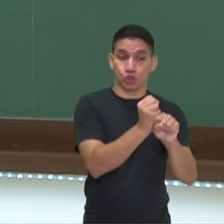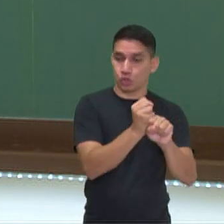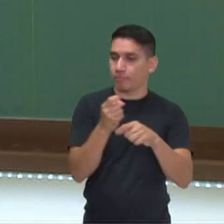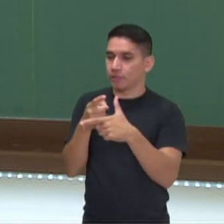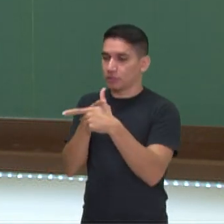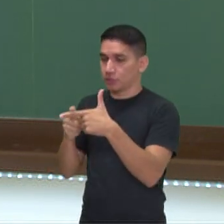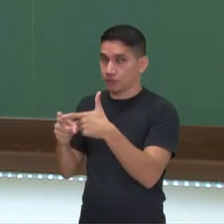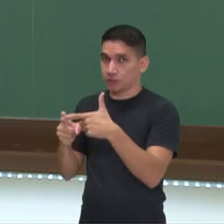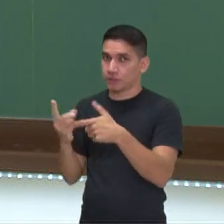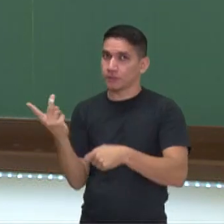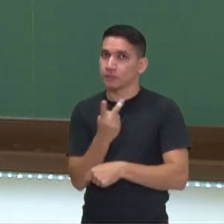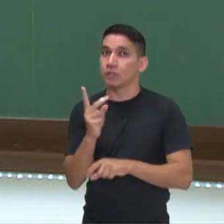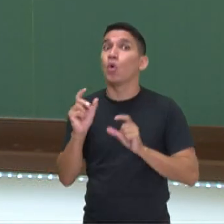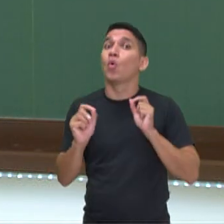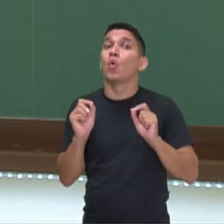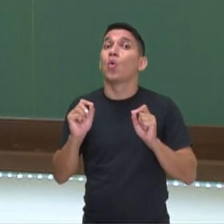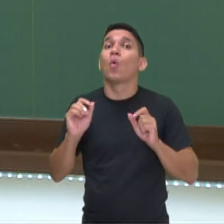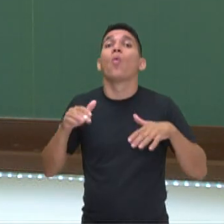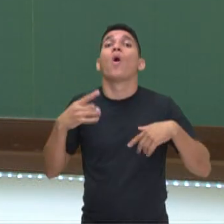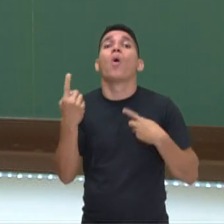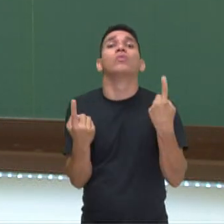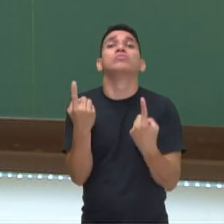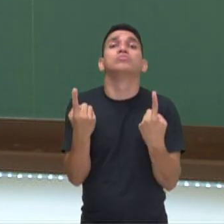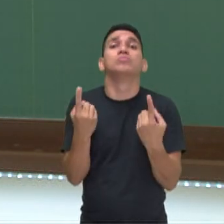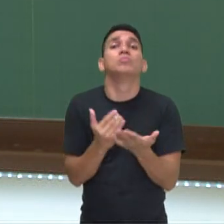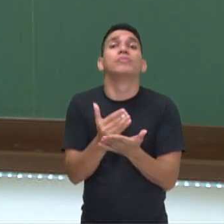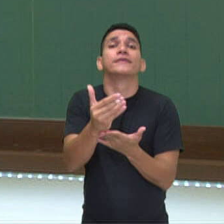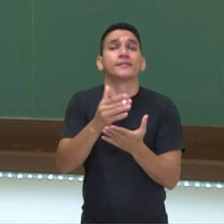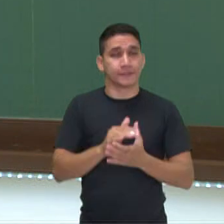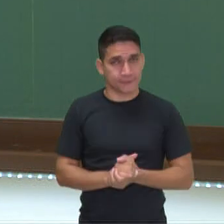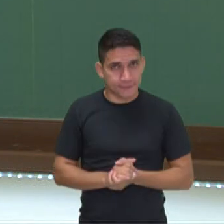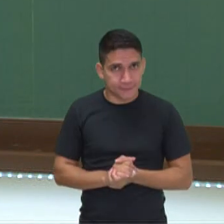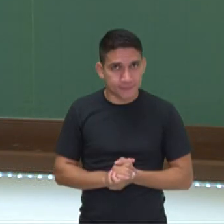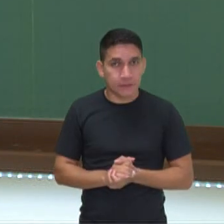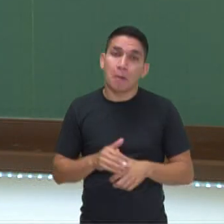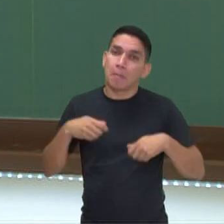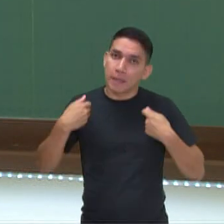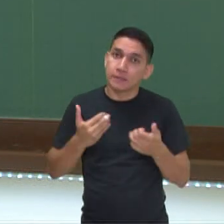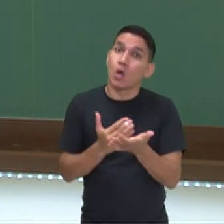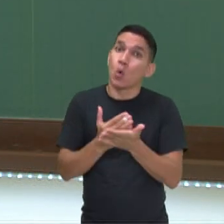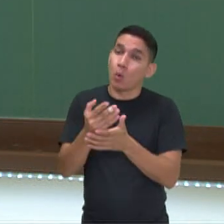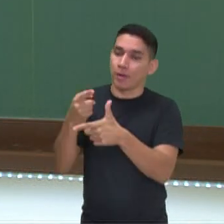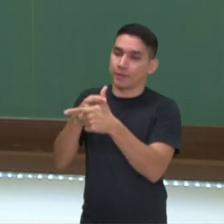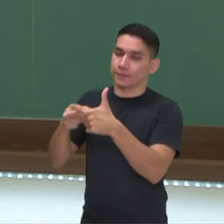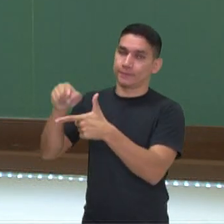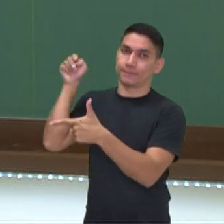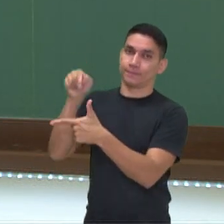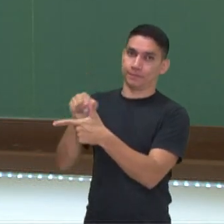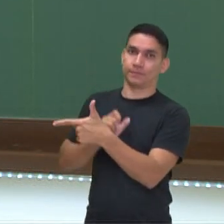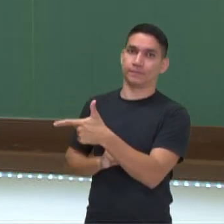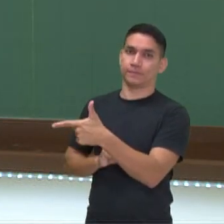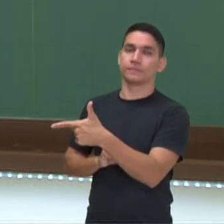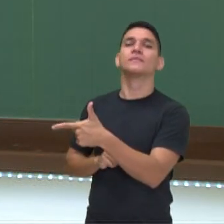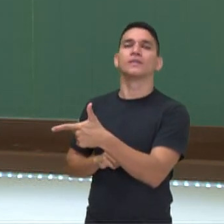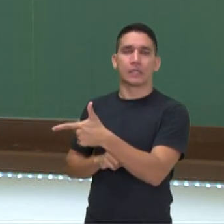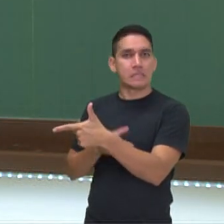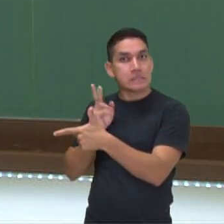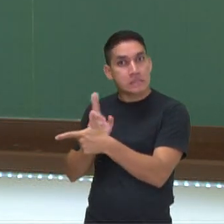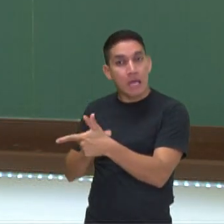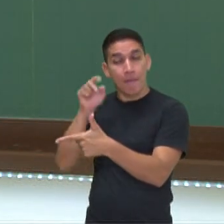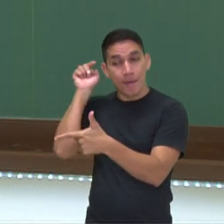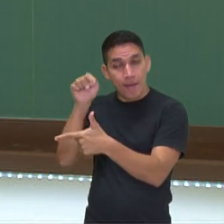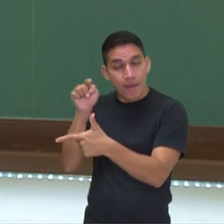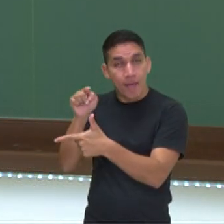divisão. Quem nós temos que resolver primeiro? Nós temos que começar pela divisão. Então, sempre